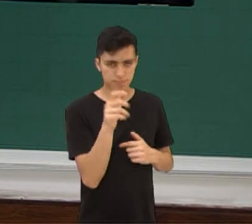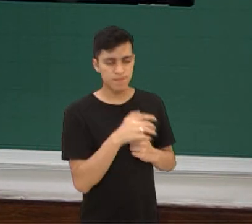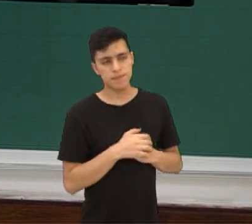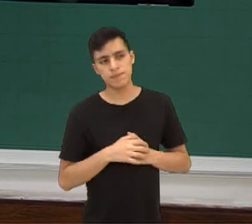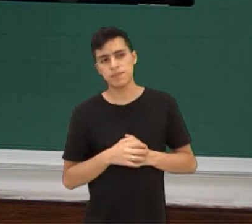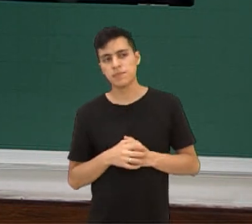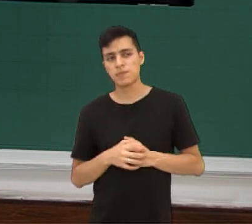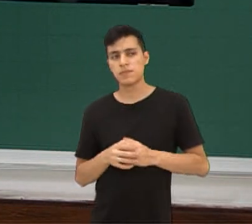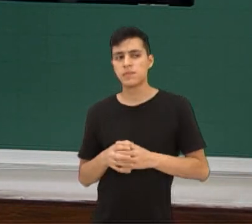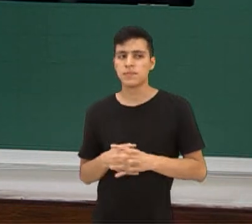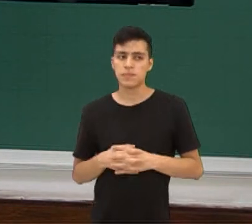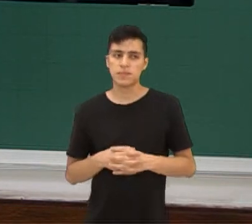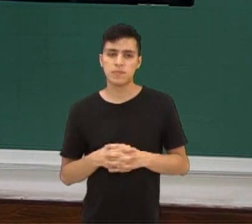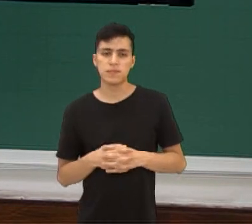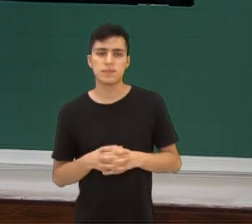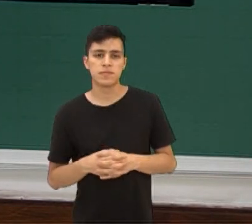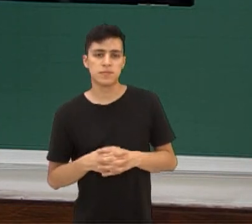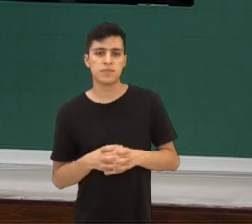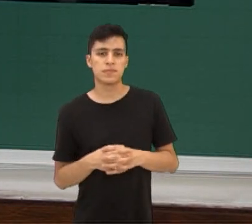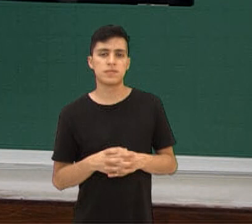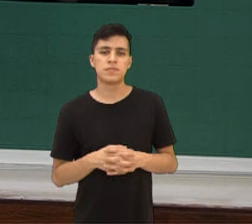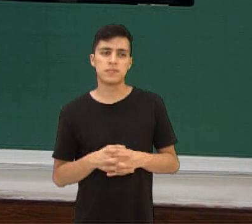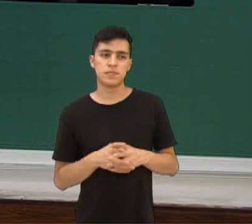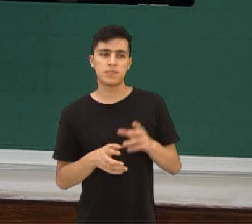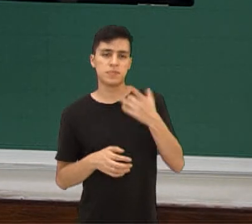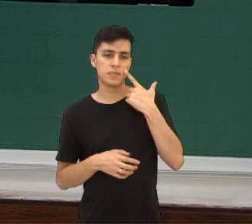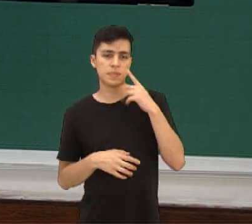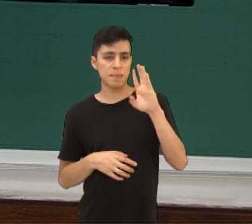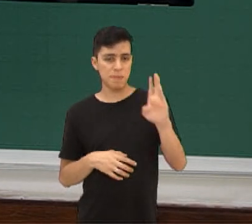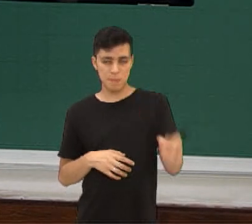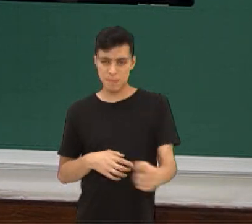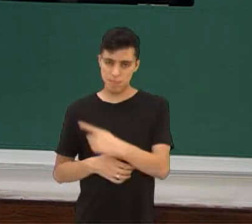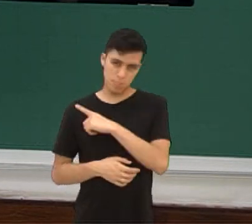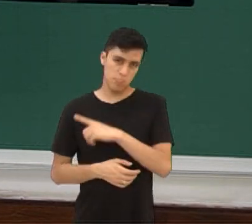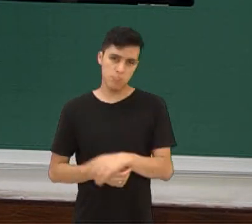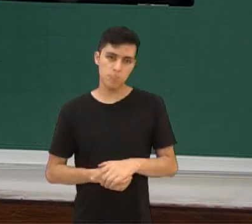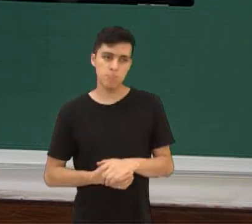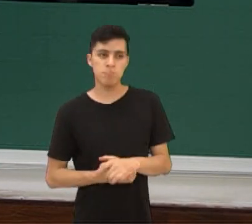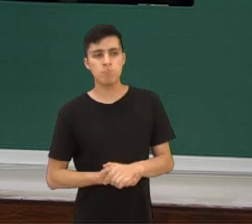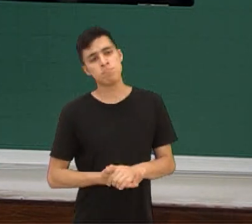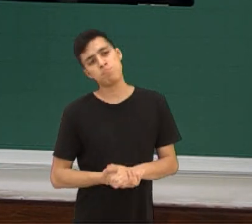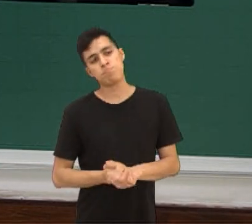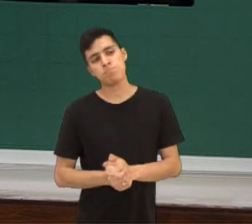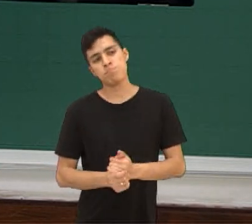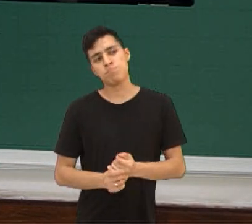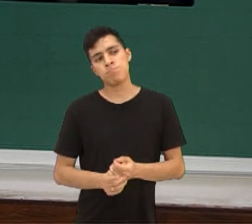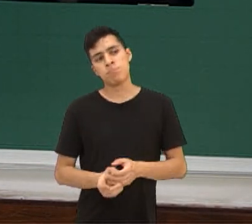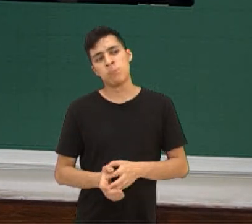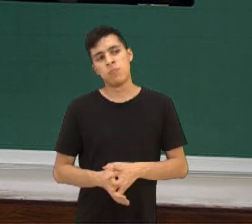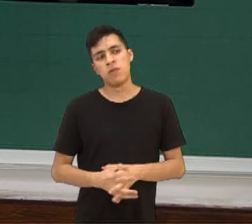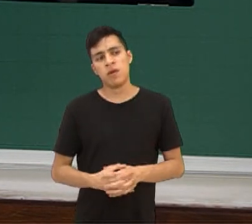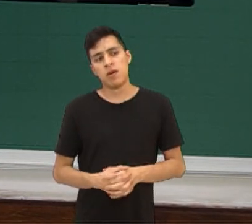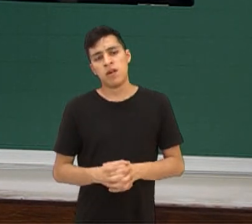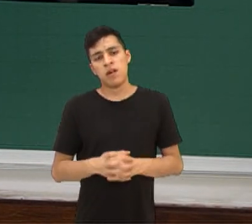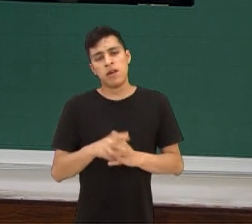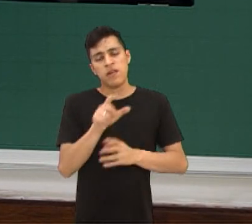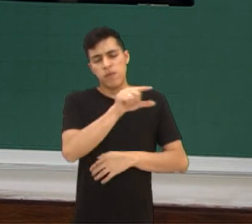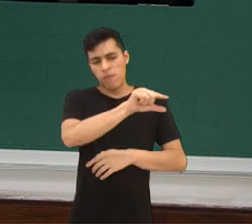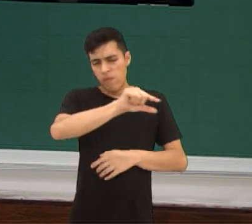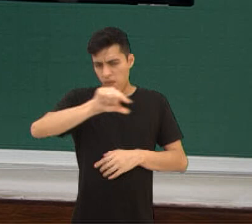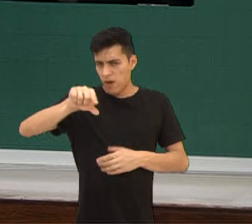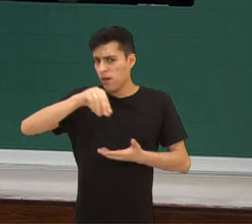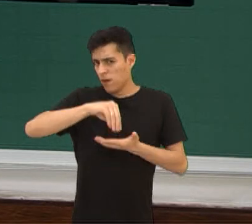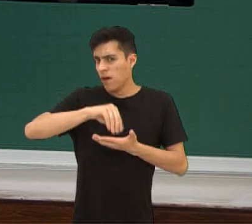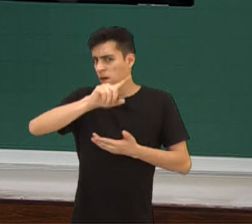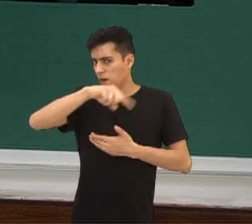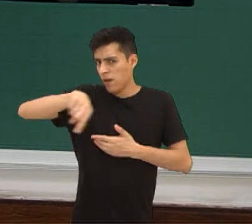ou chegou a ser muito nervioso. Letra B. Maria participou de um curso de teatro. E, aí eu deixei o espaço para vocês